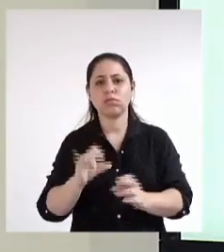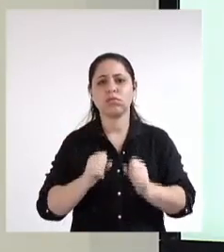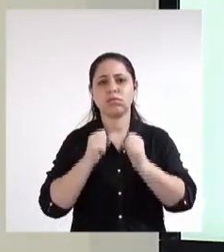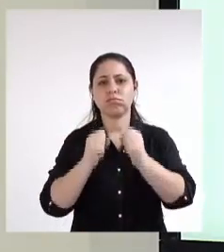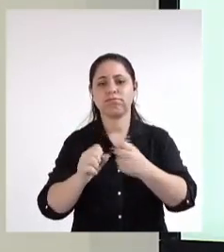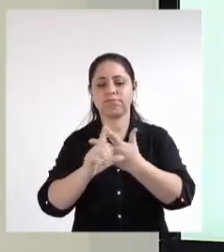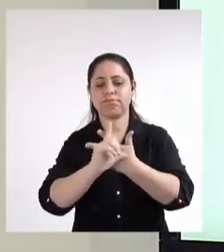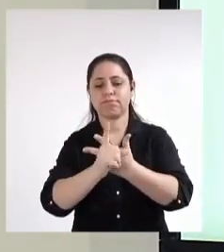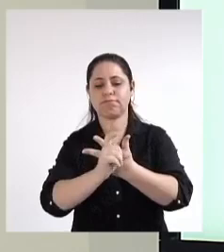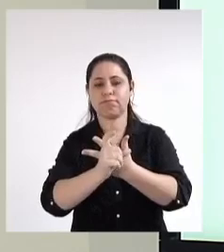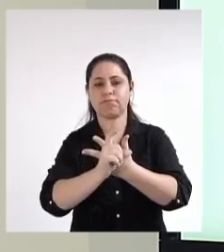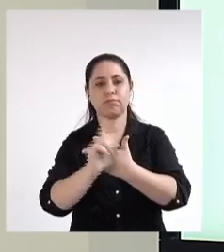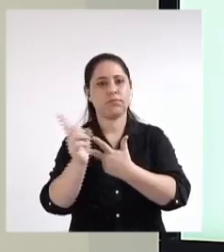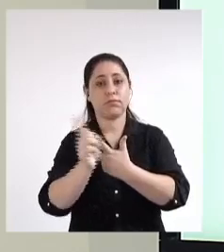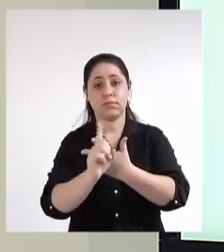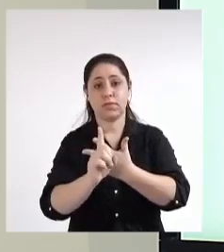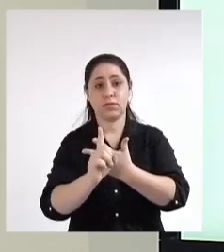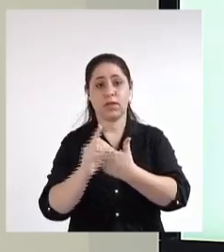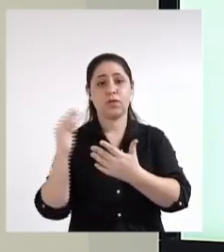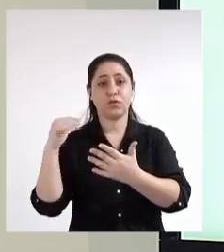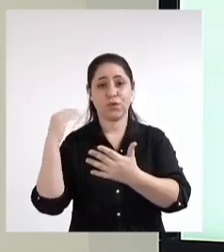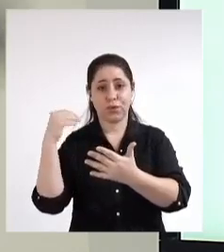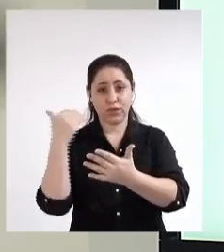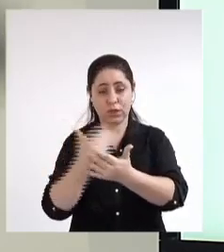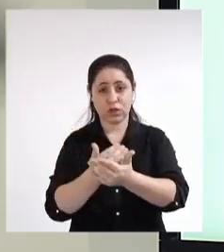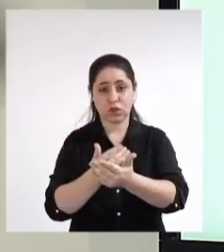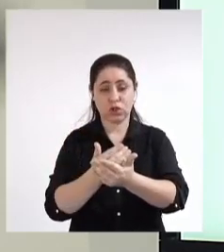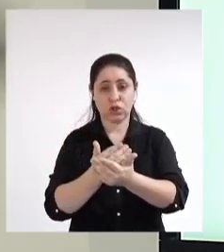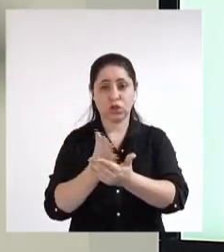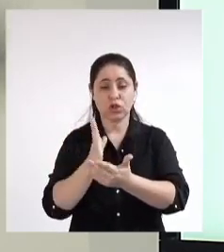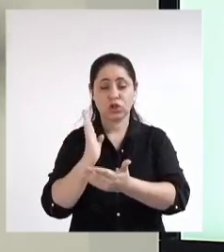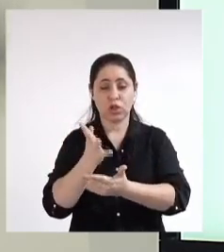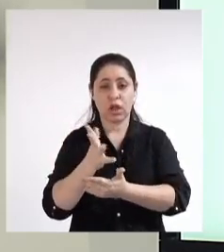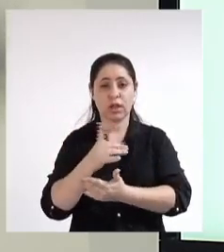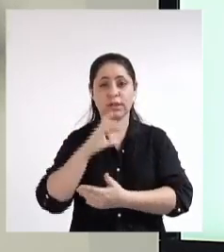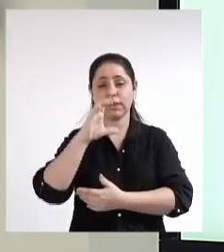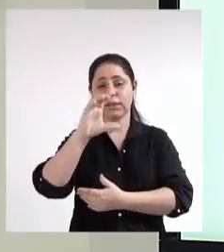atual ela veio é do ceca